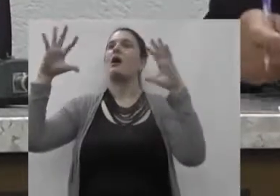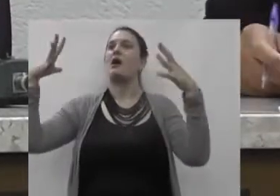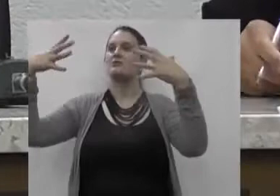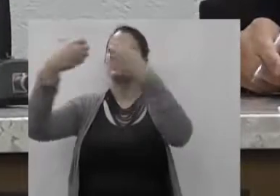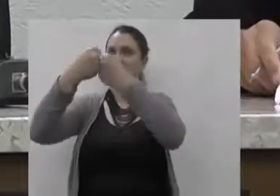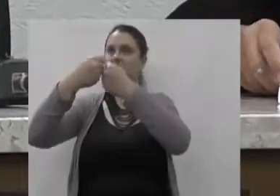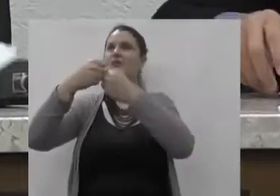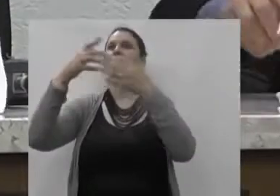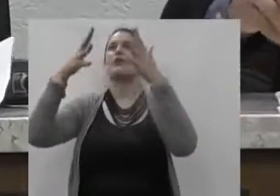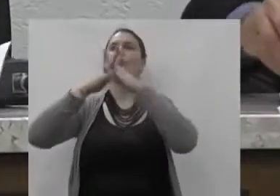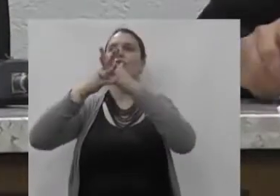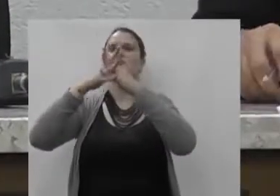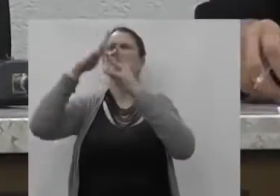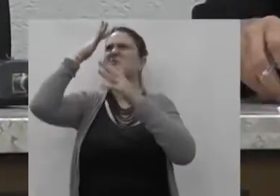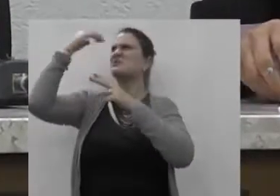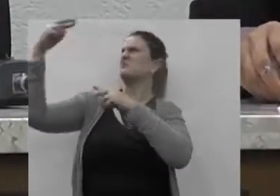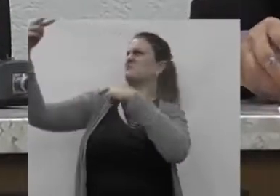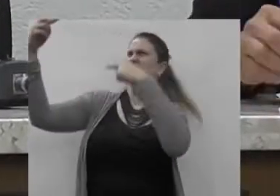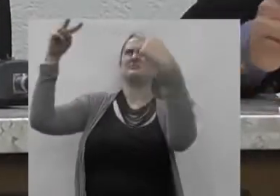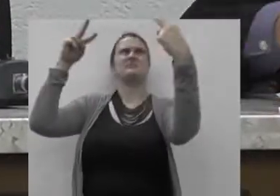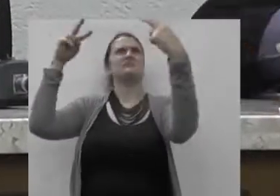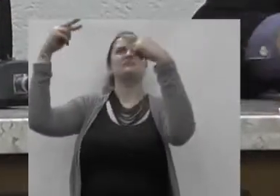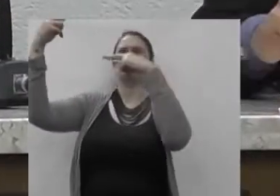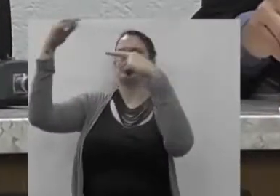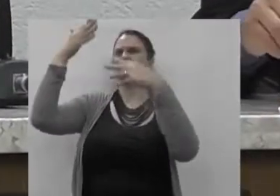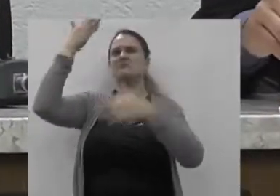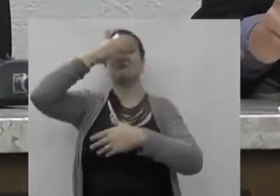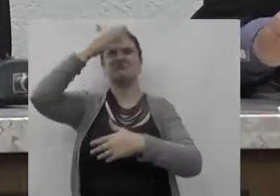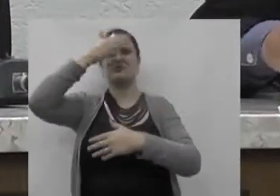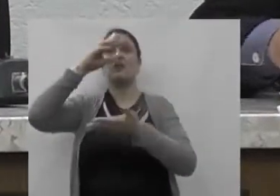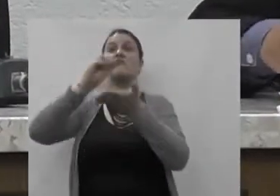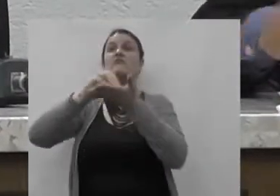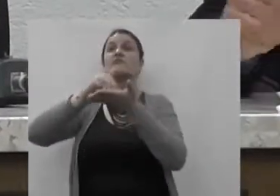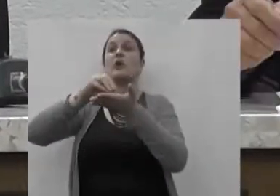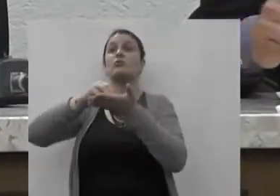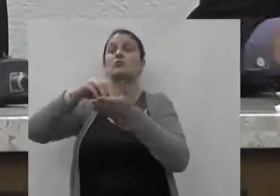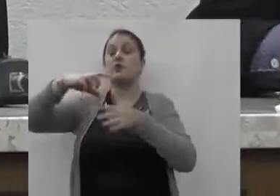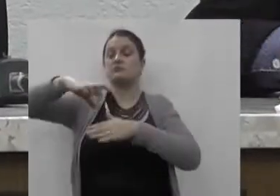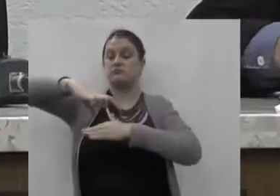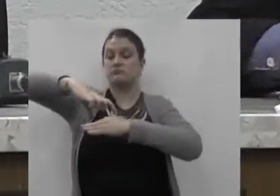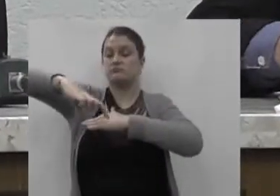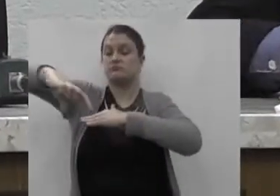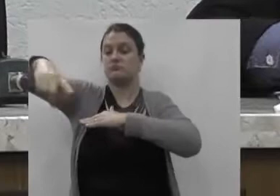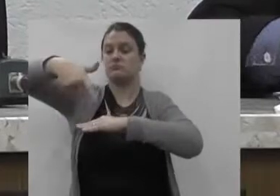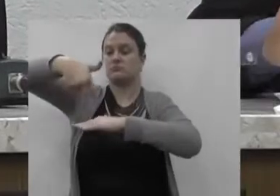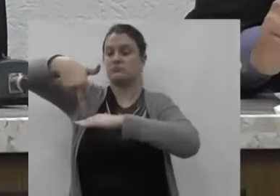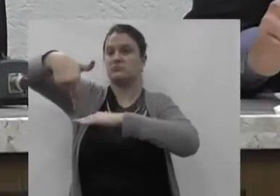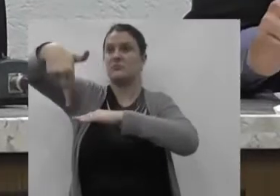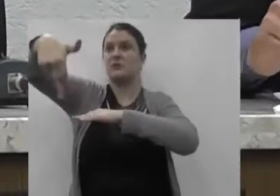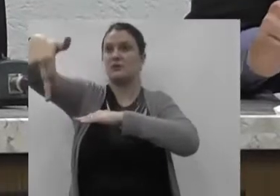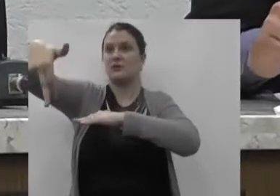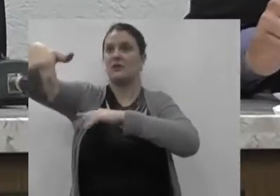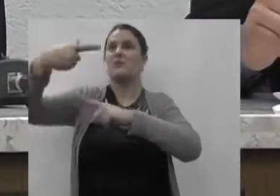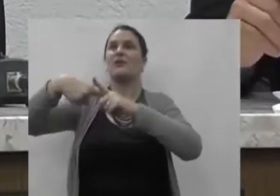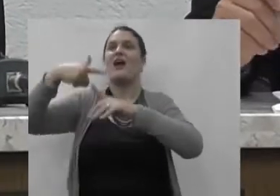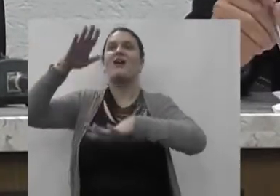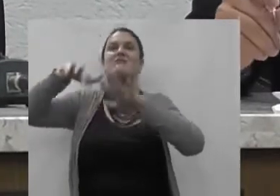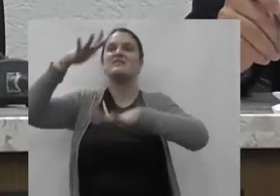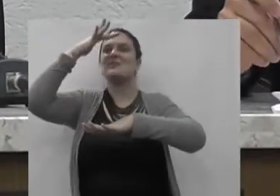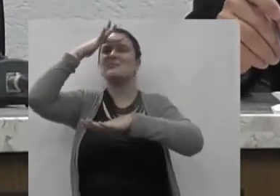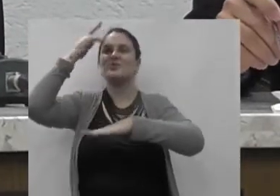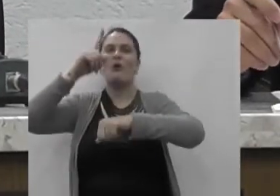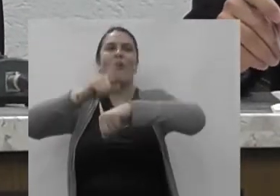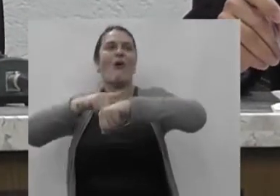falta de indicação para pedestres faz com que as pessoas atravessem a via no